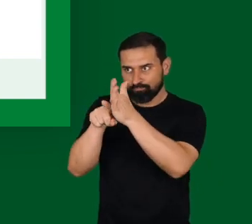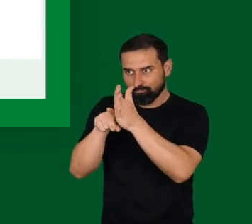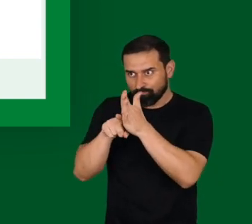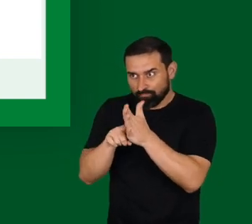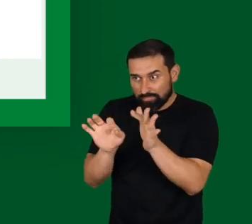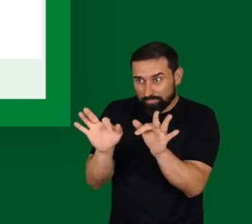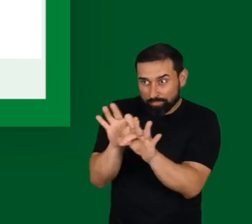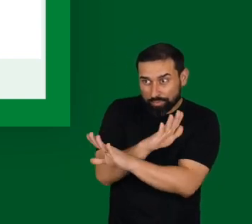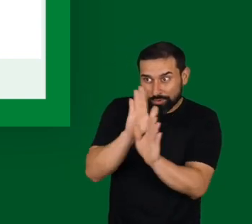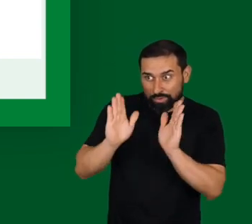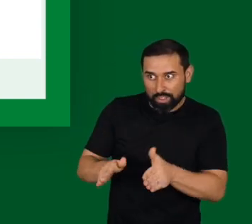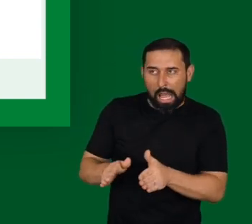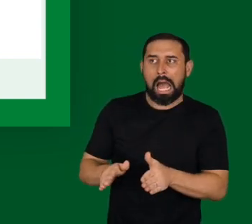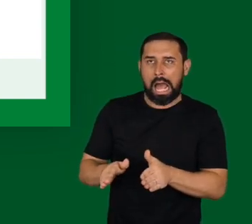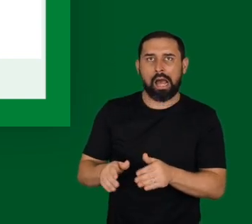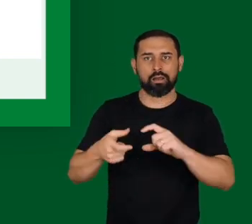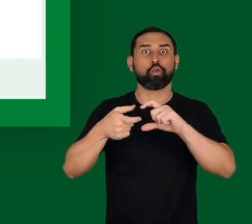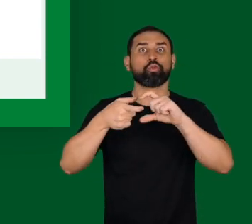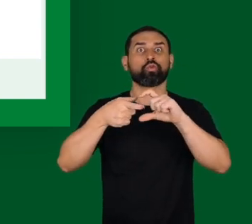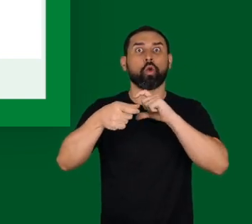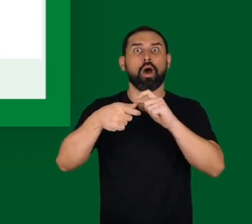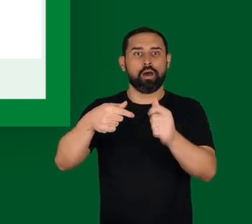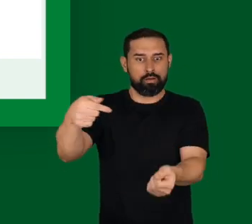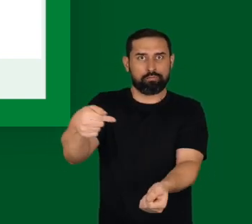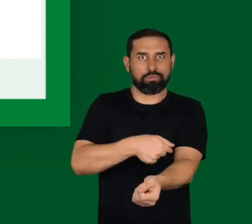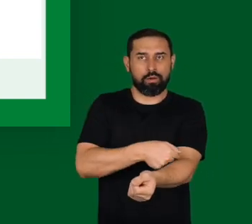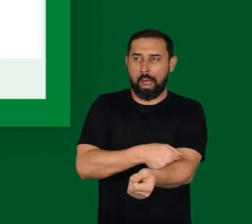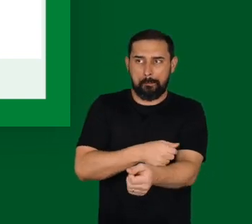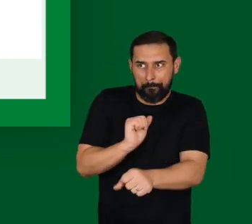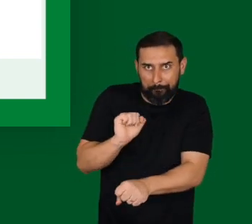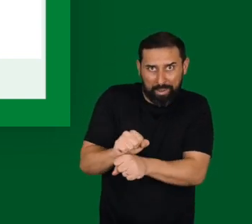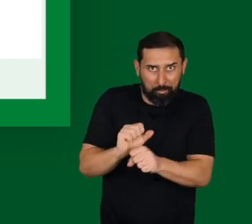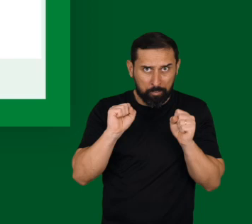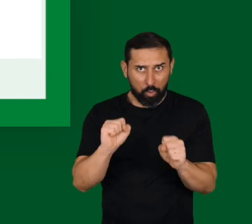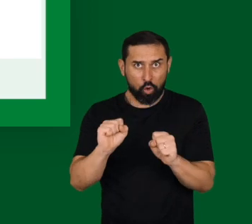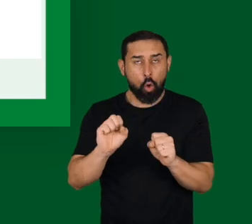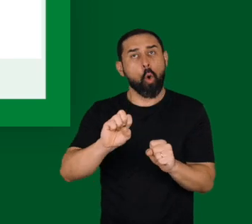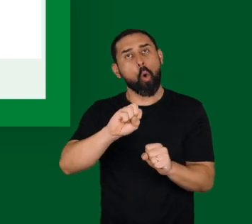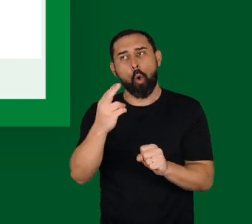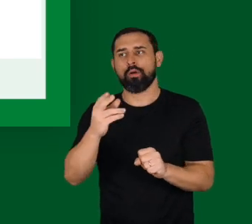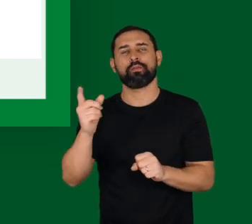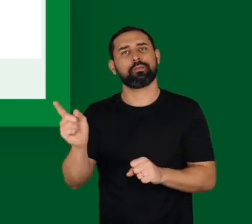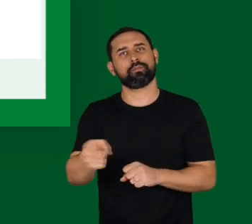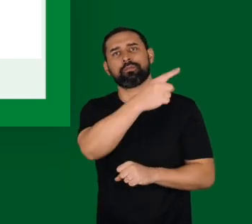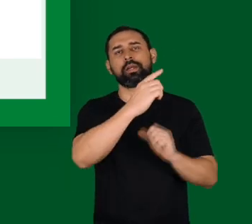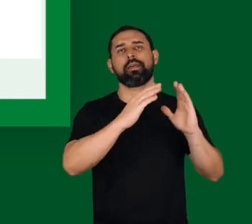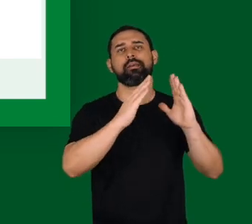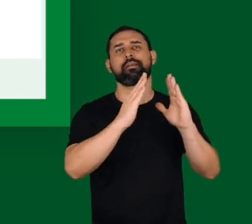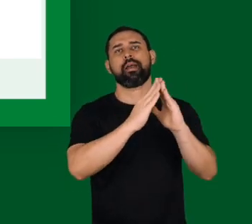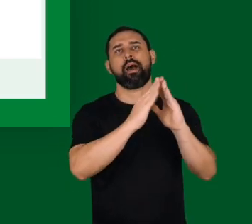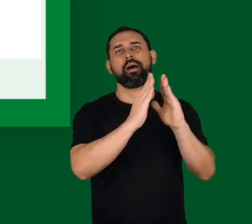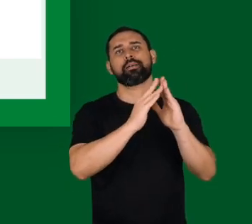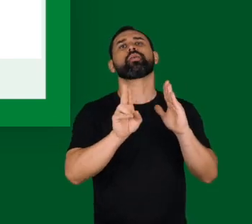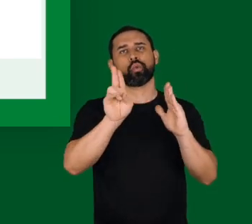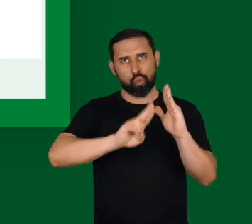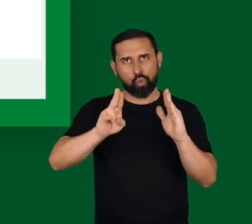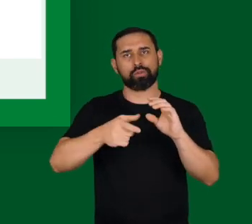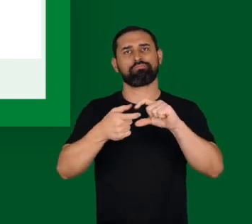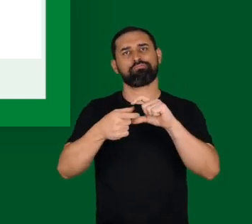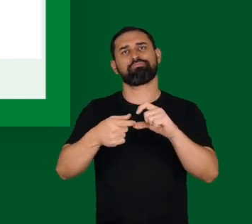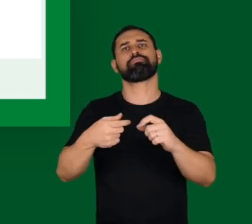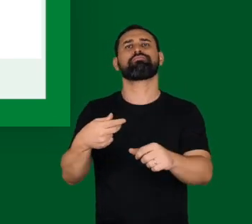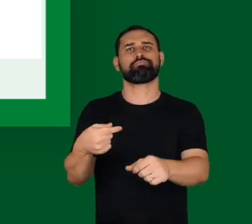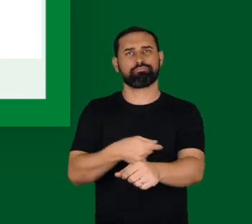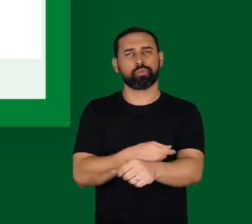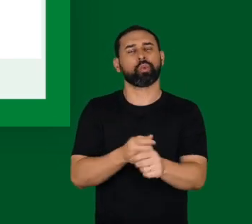2 horas, e aí a gente vai ver se ele tem condição de suspender aquela droga antes da alta, ou ele vai para casa em uso do